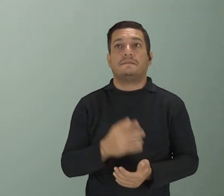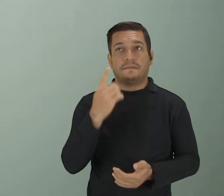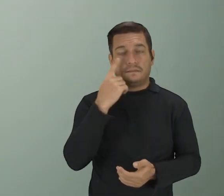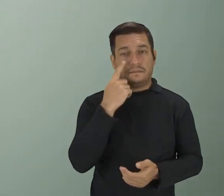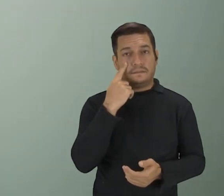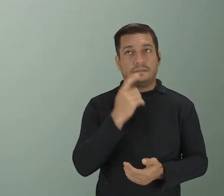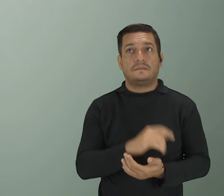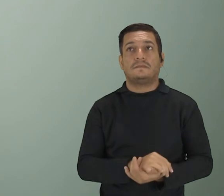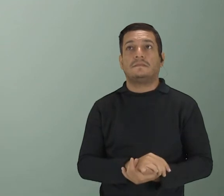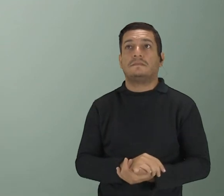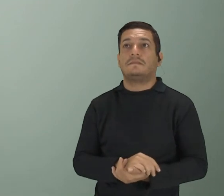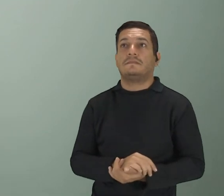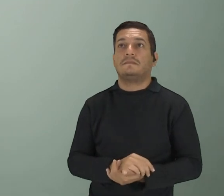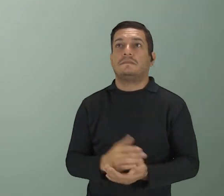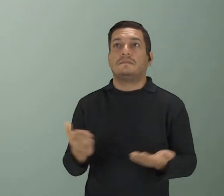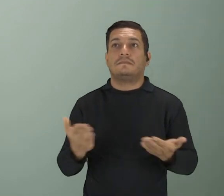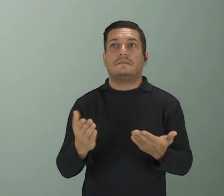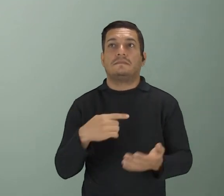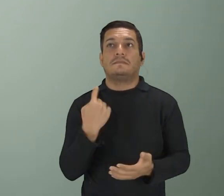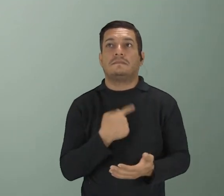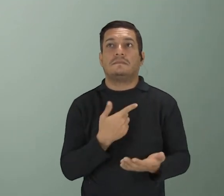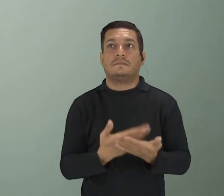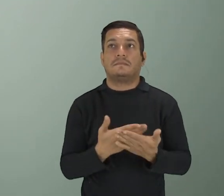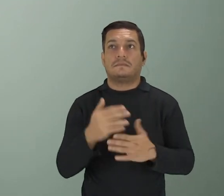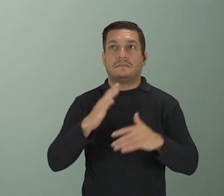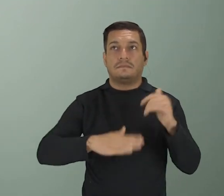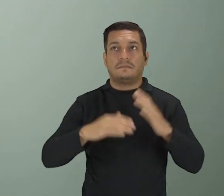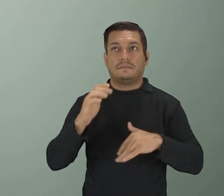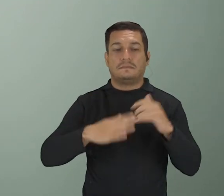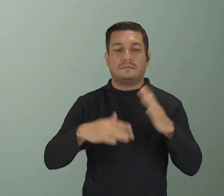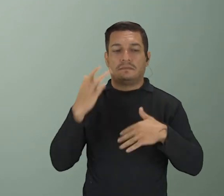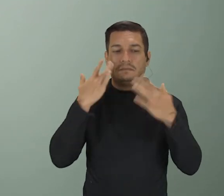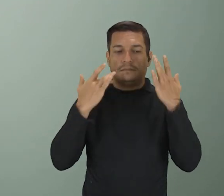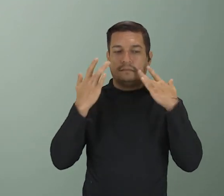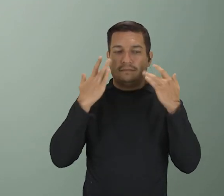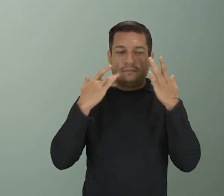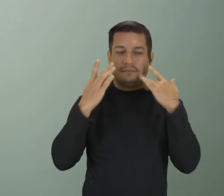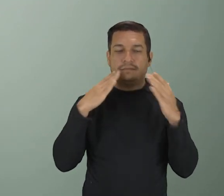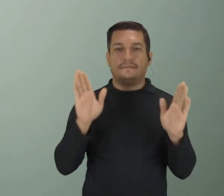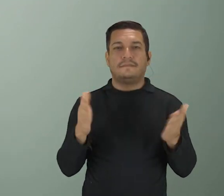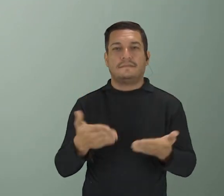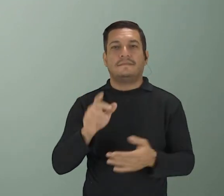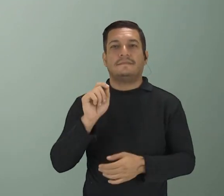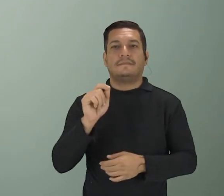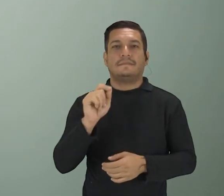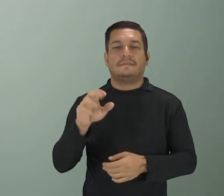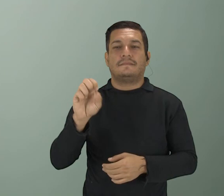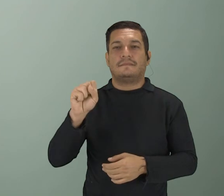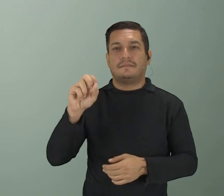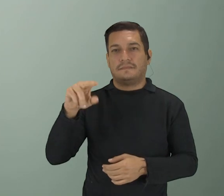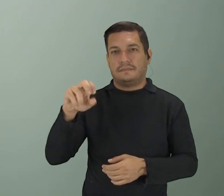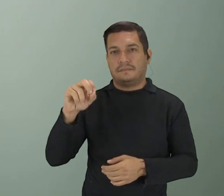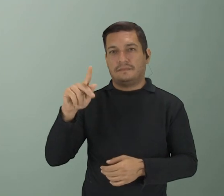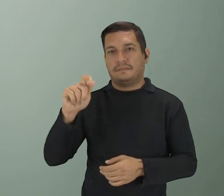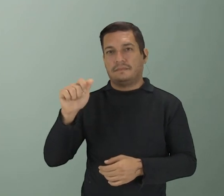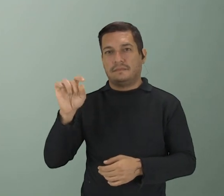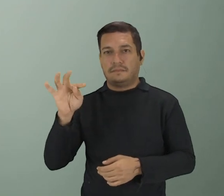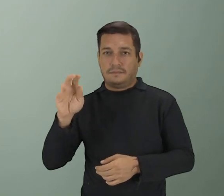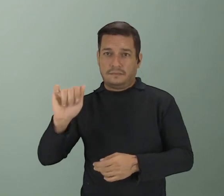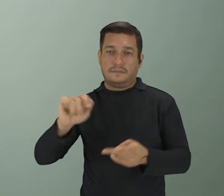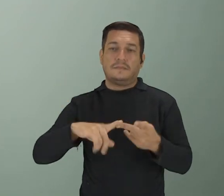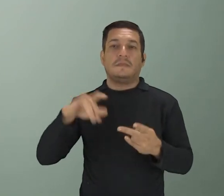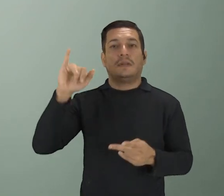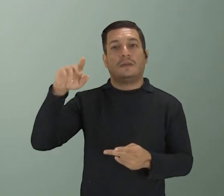comigo. Hoje nós estudamos sobre as profissões do teatro, em especial a sonoplastia e a